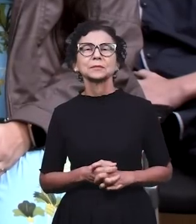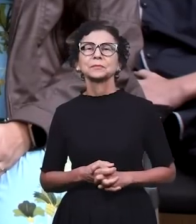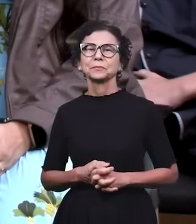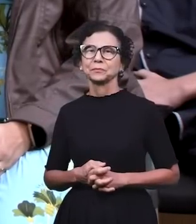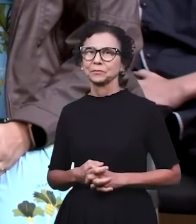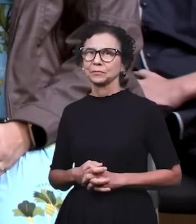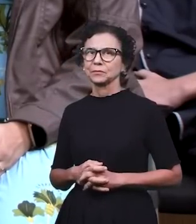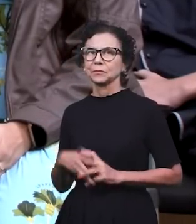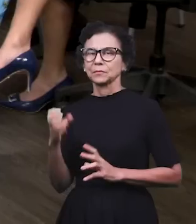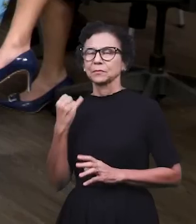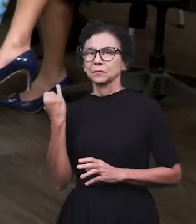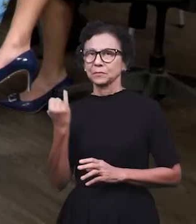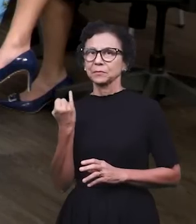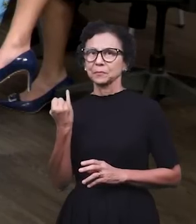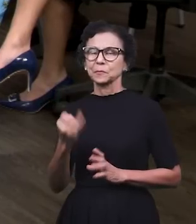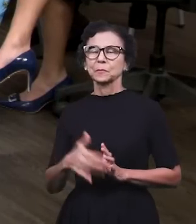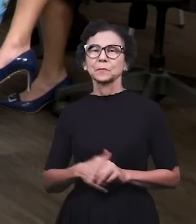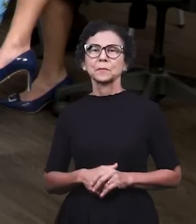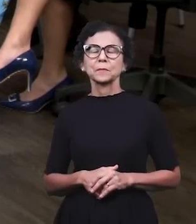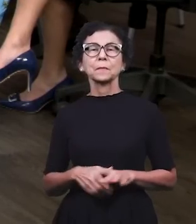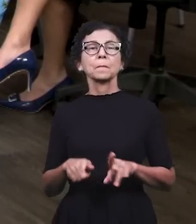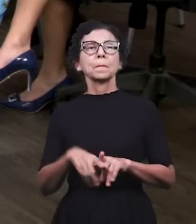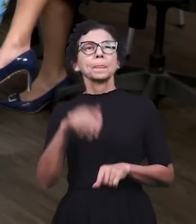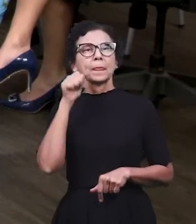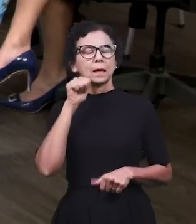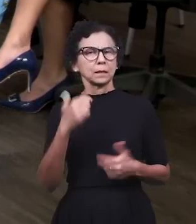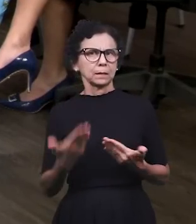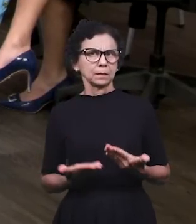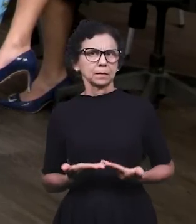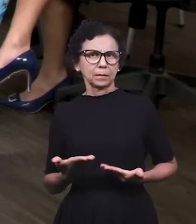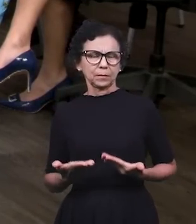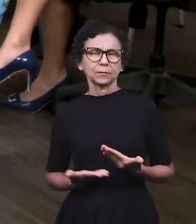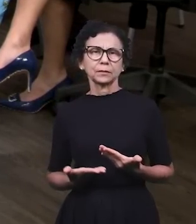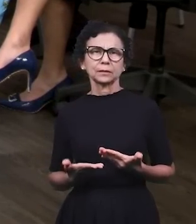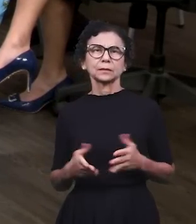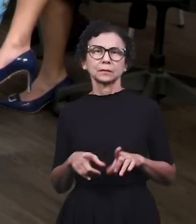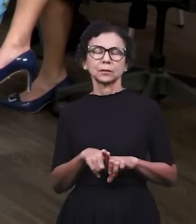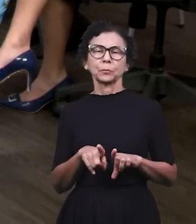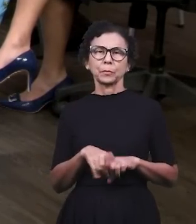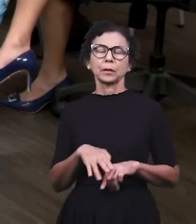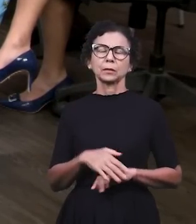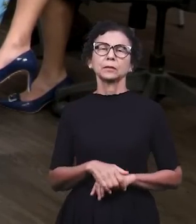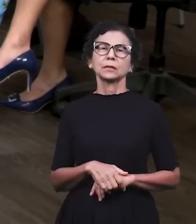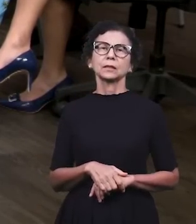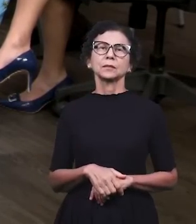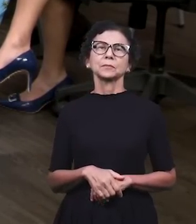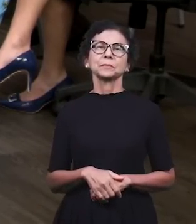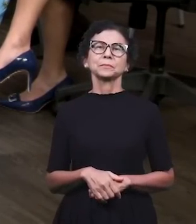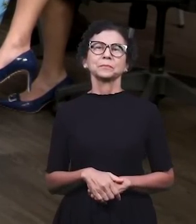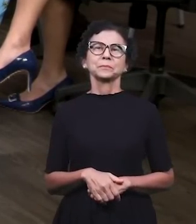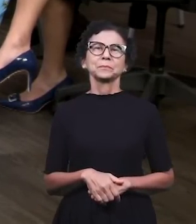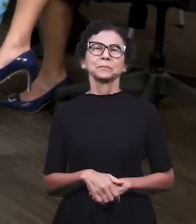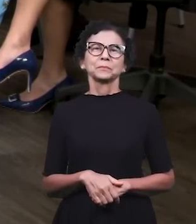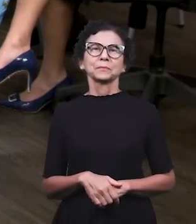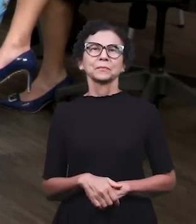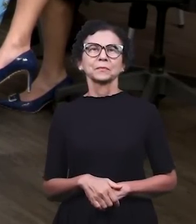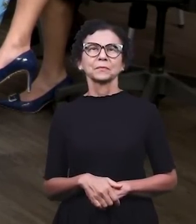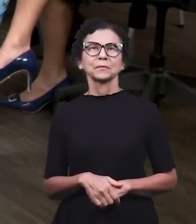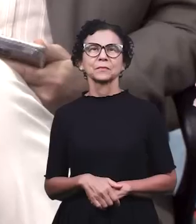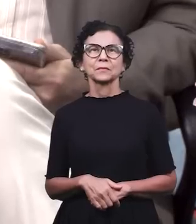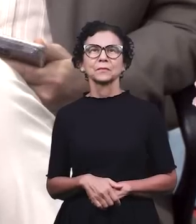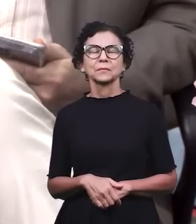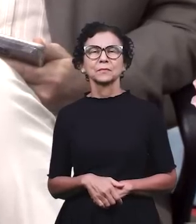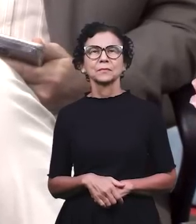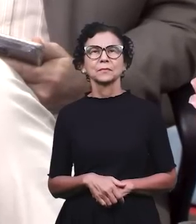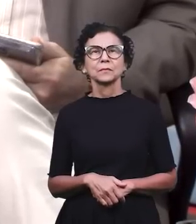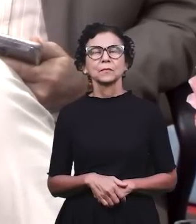Essa participação do jovem é muito importante. Assim como das senhoras, né? Nas senhoras, no trabalho de senhoras, com o varão, mas o jovem é muito importante. Não